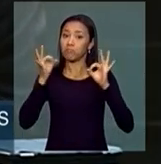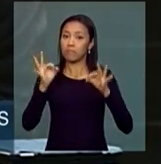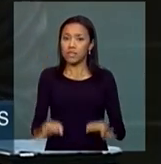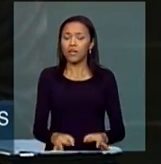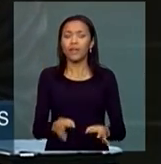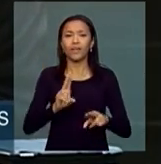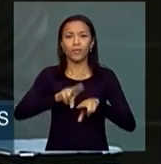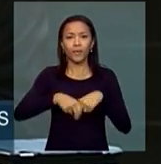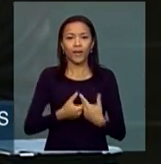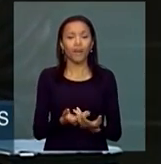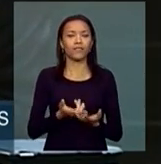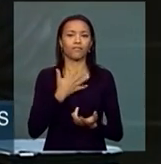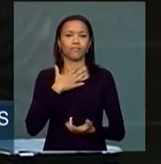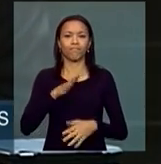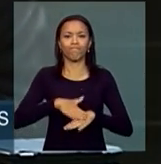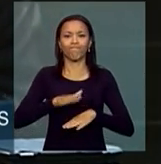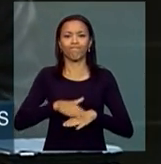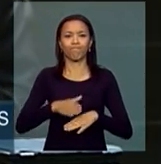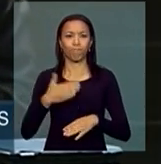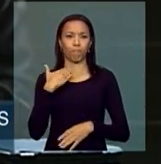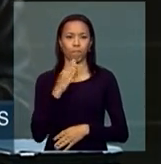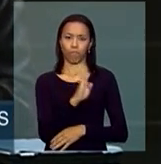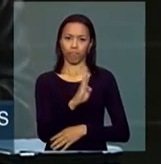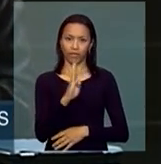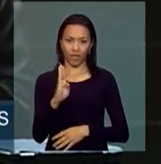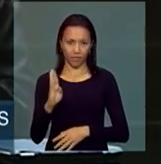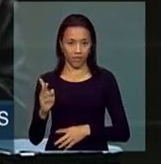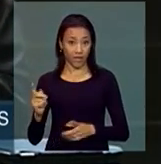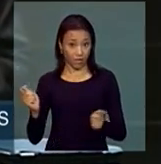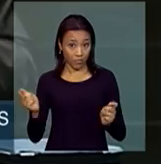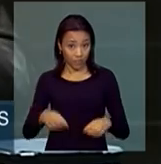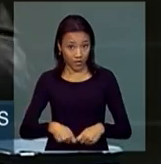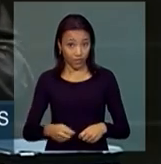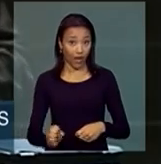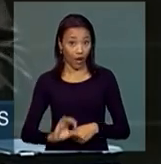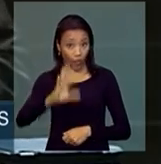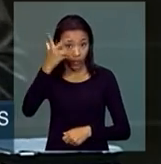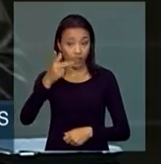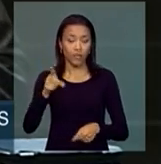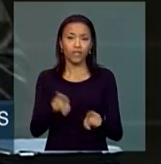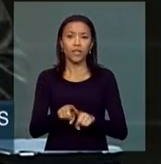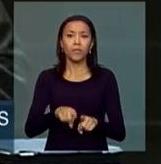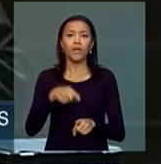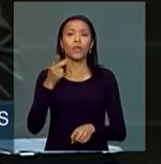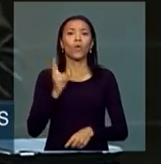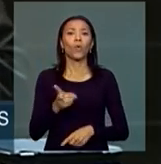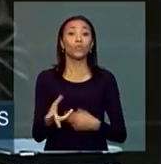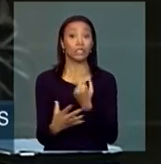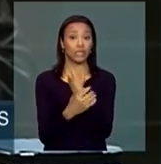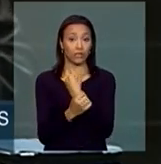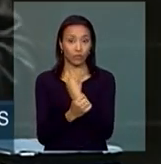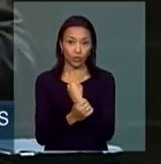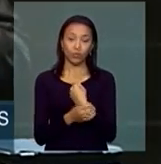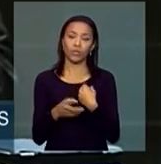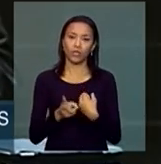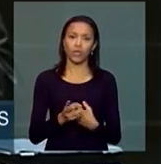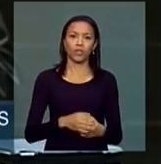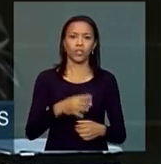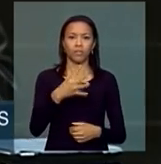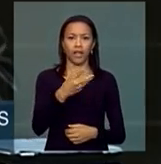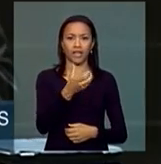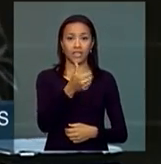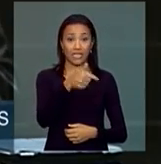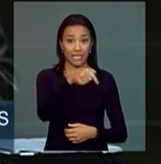pela vontade do Banco do Brasil de fazer as coisas acontecerem. Do seguro, que nós aumentamos de 400 milhões para